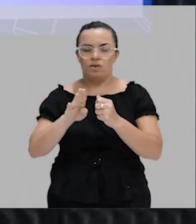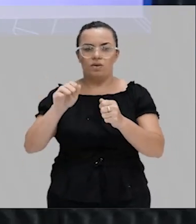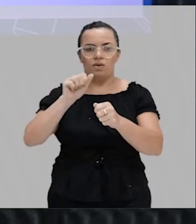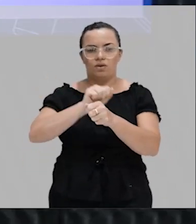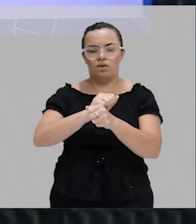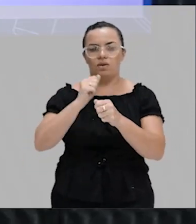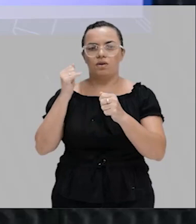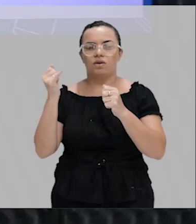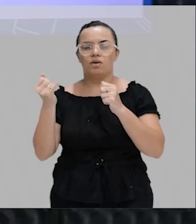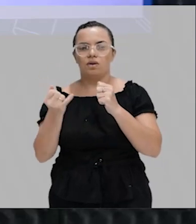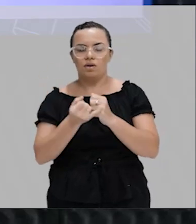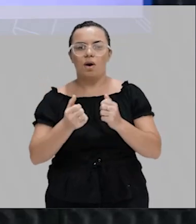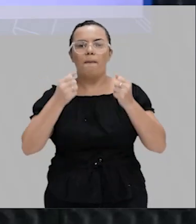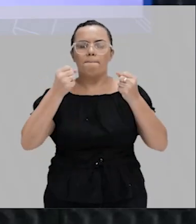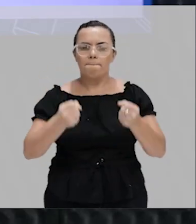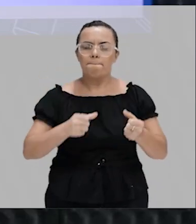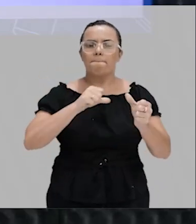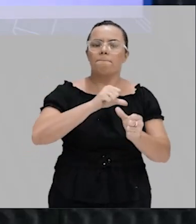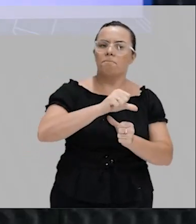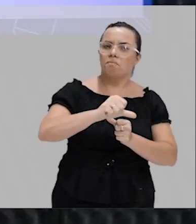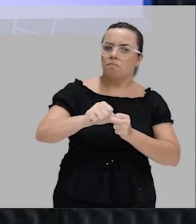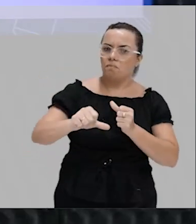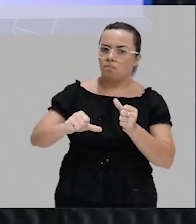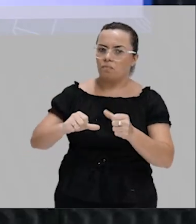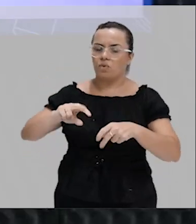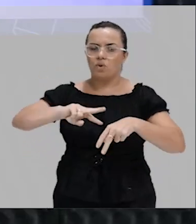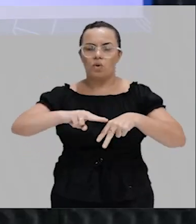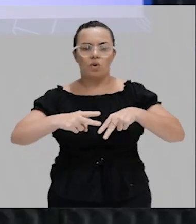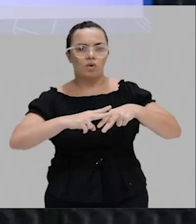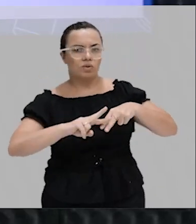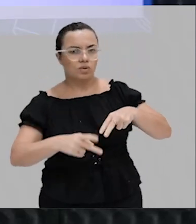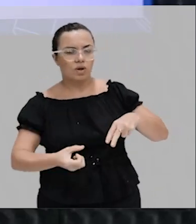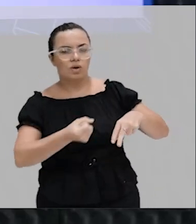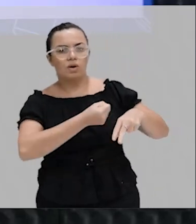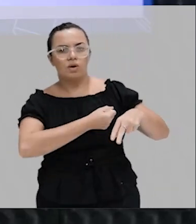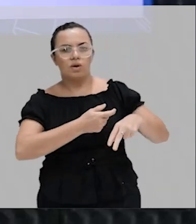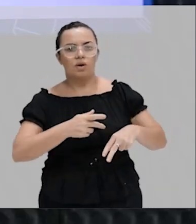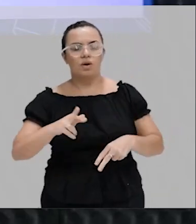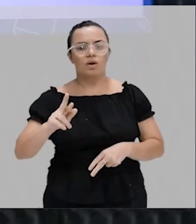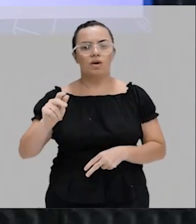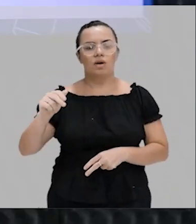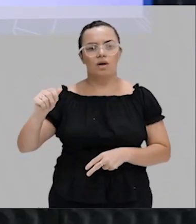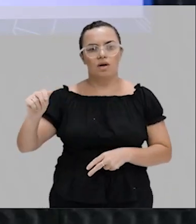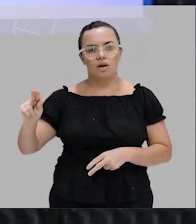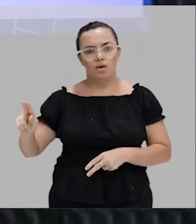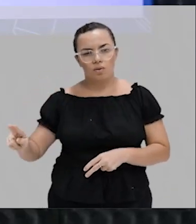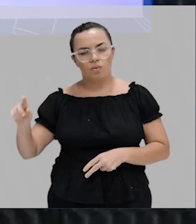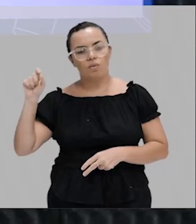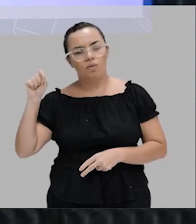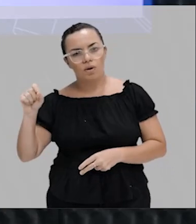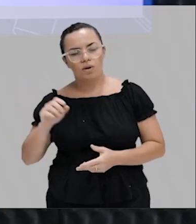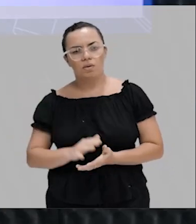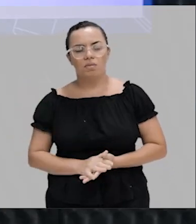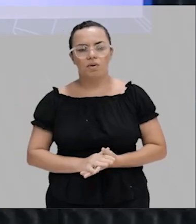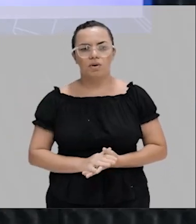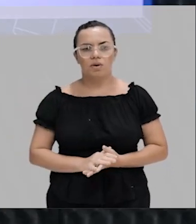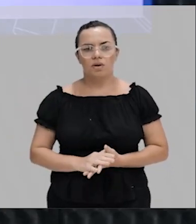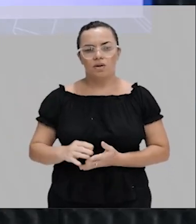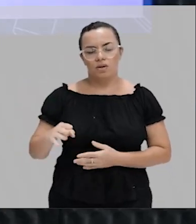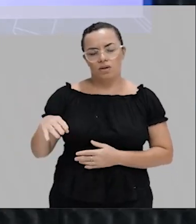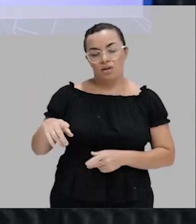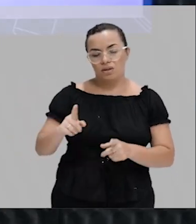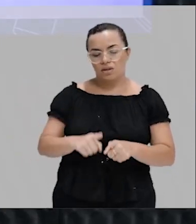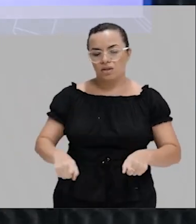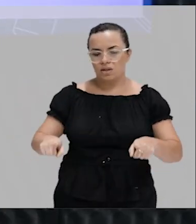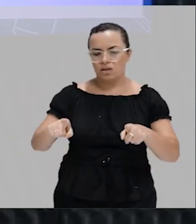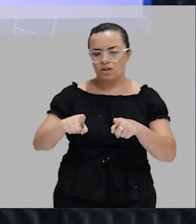adjetivo, eles podem variar em gênero, em número, em grau e, principalmente, vocês precisam ampliar o conceito de